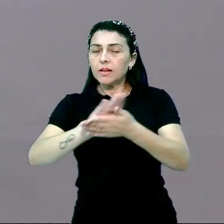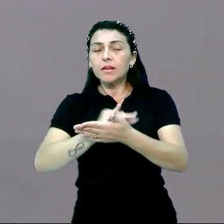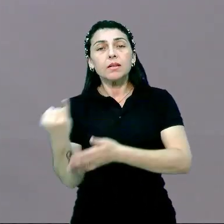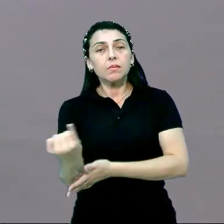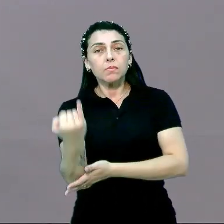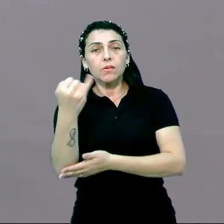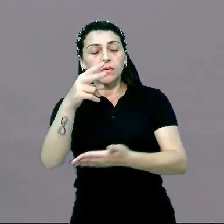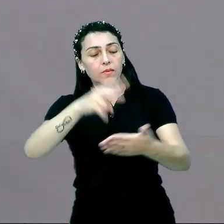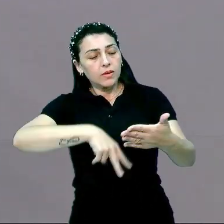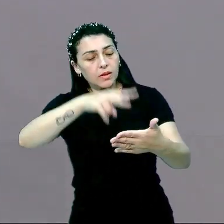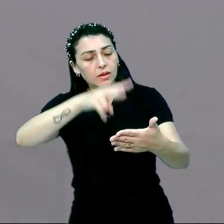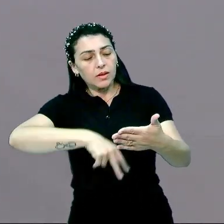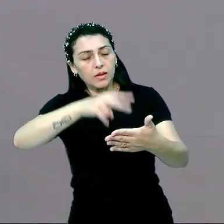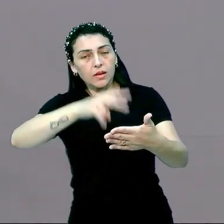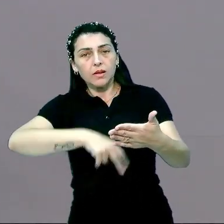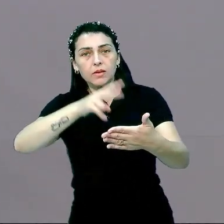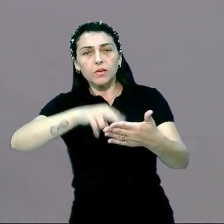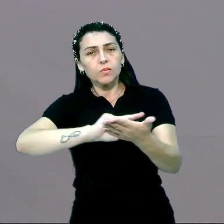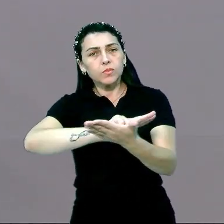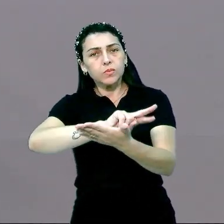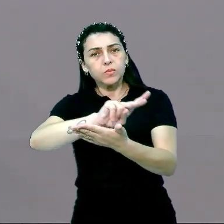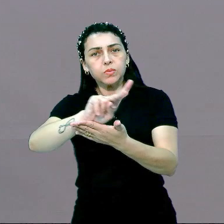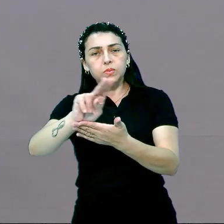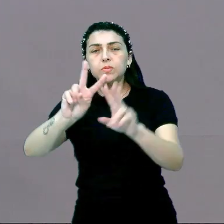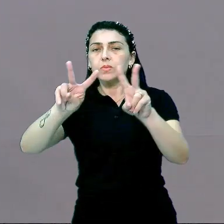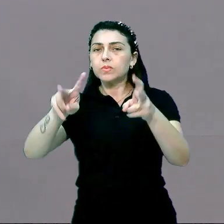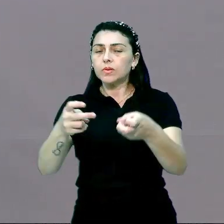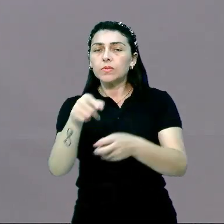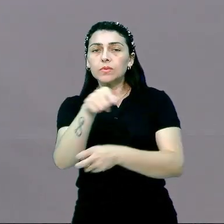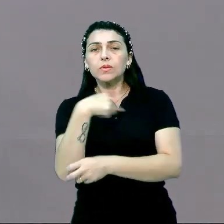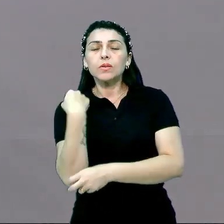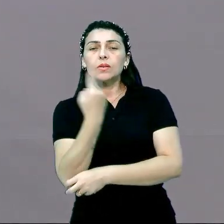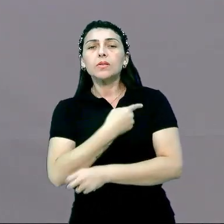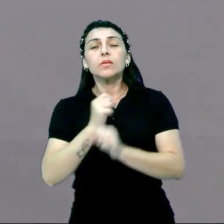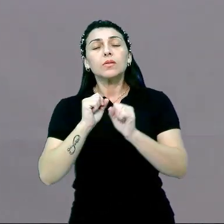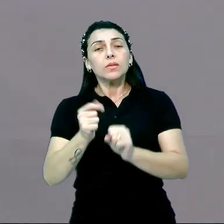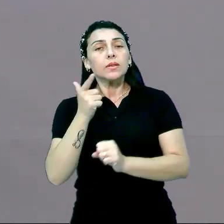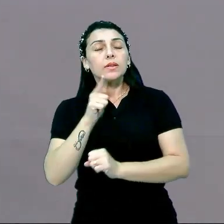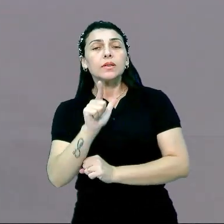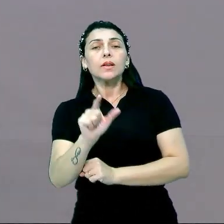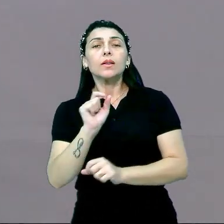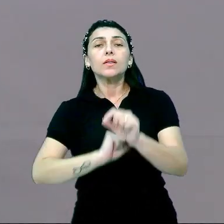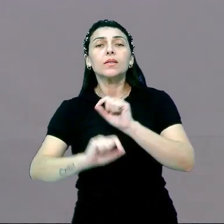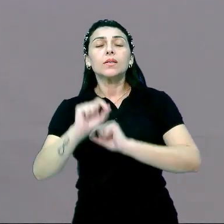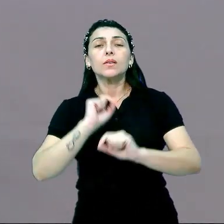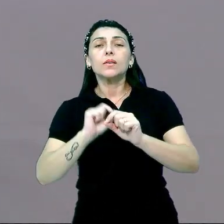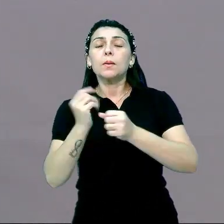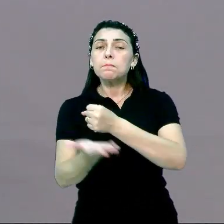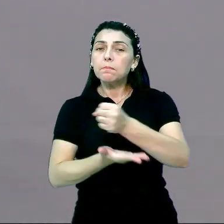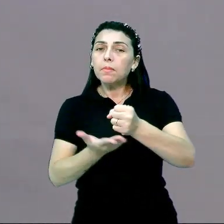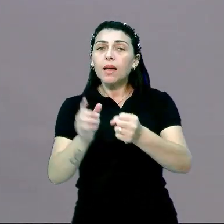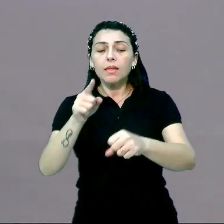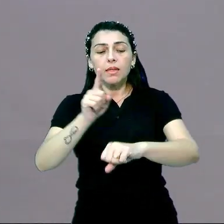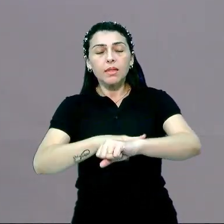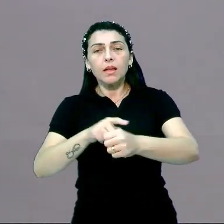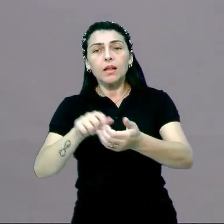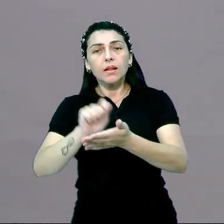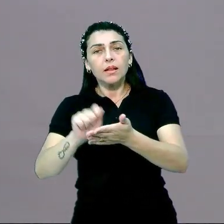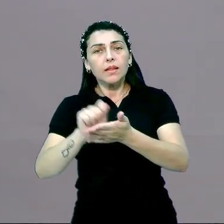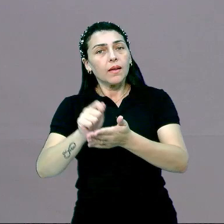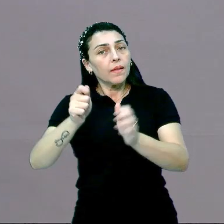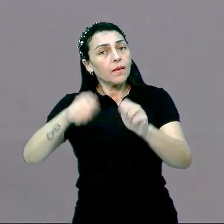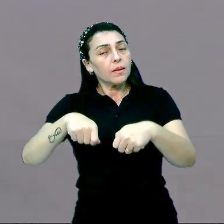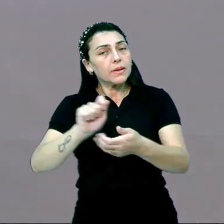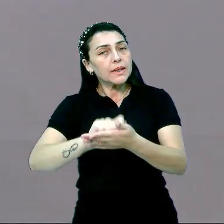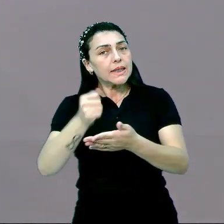importante fazer leitura sobre os mais variados temas para que nós possamos ter bagagem na hora da escrita. Não dá para escrever